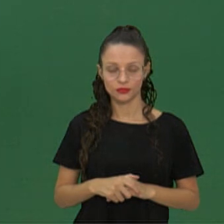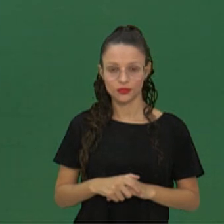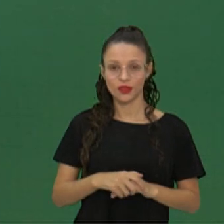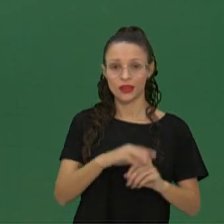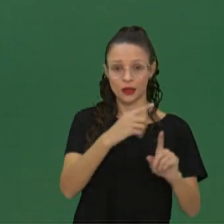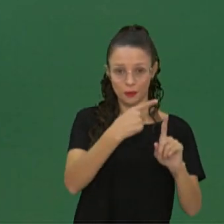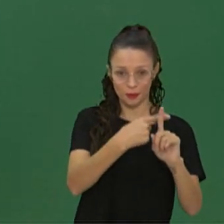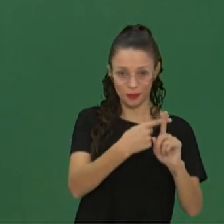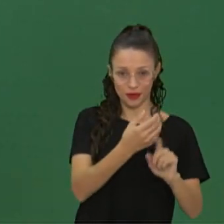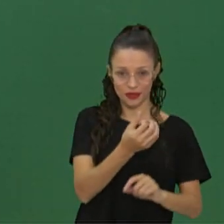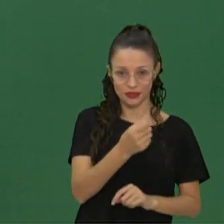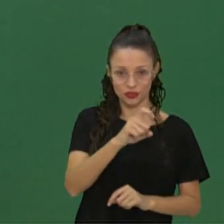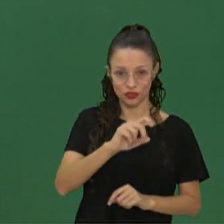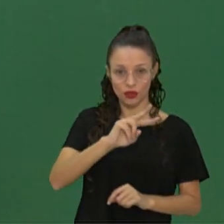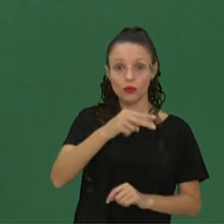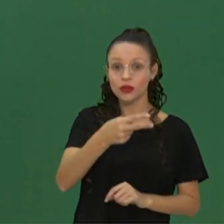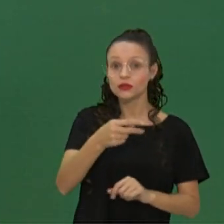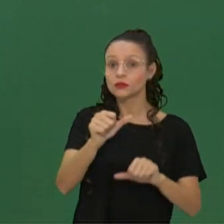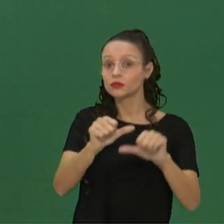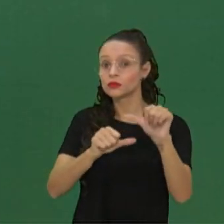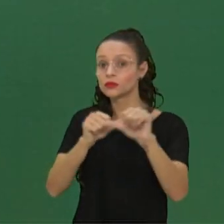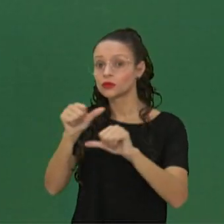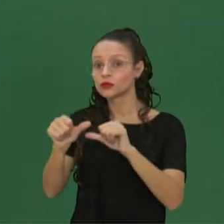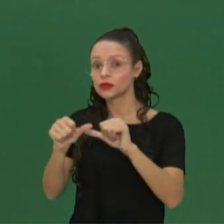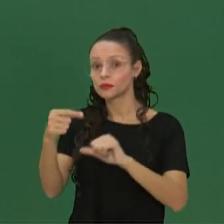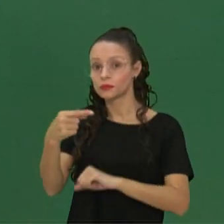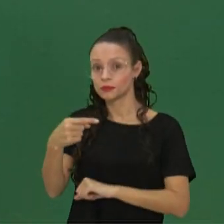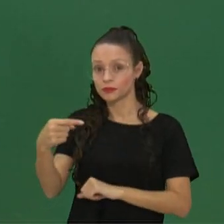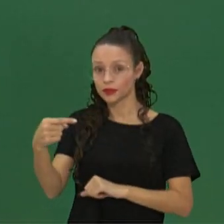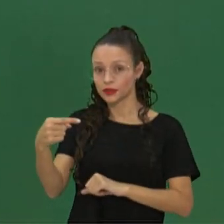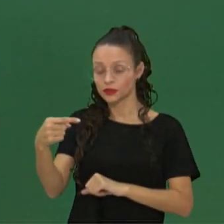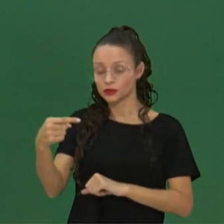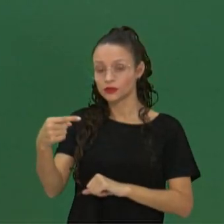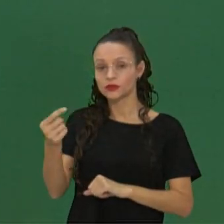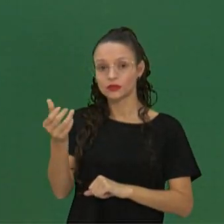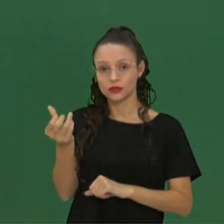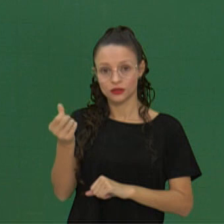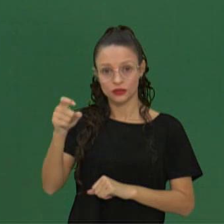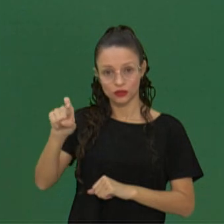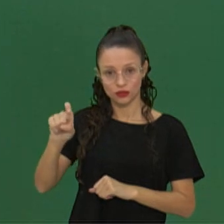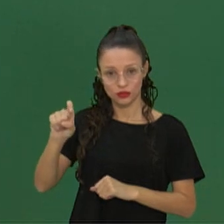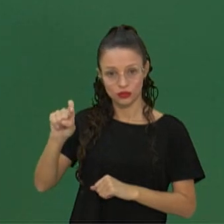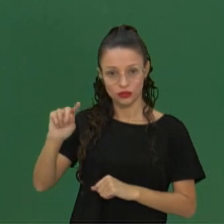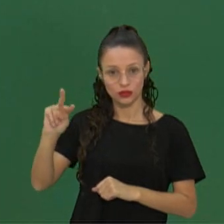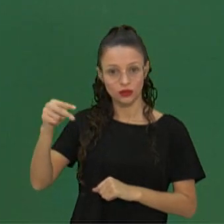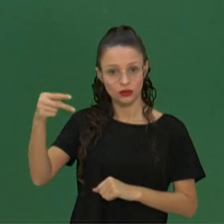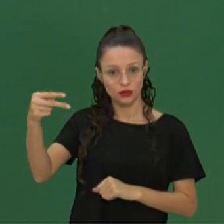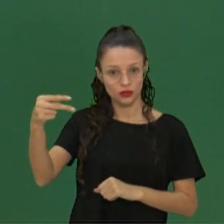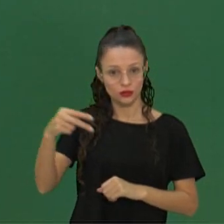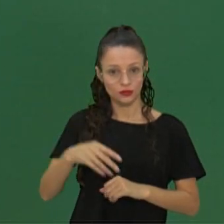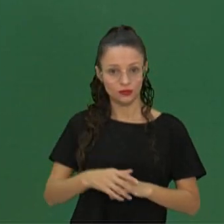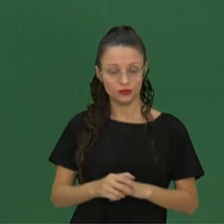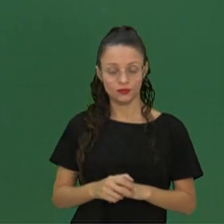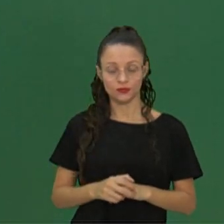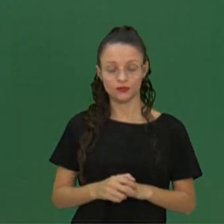O mais 6x ao quadrado vai virar o quê? Menos 6x ao quadrado.